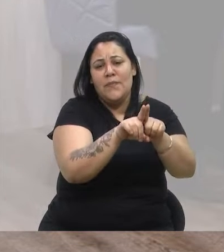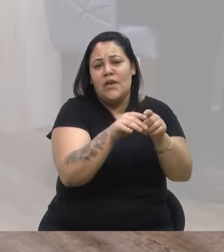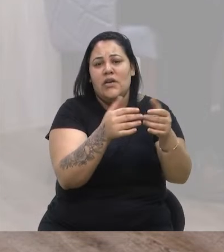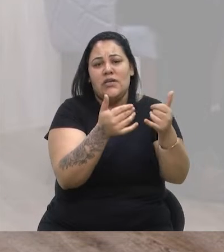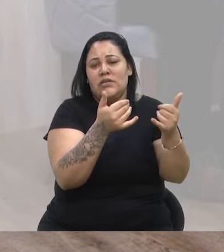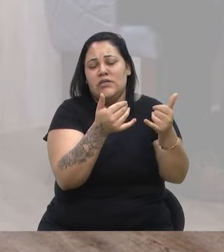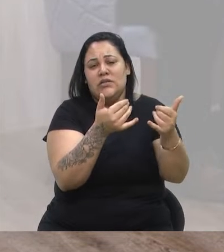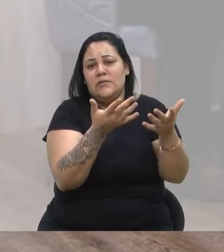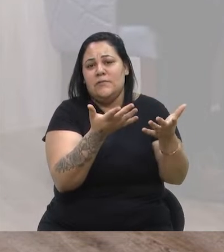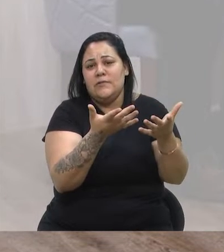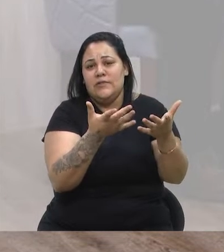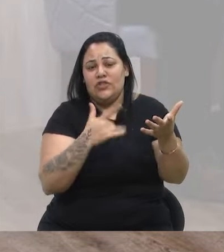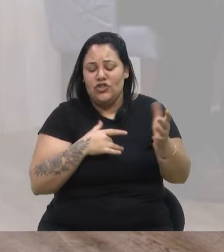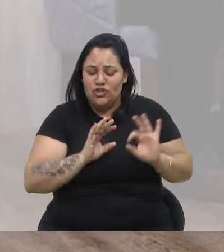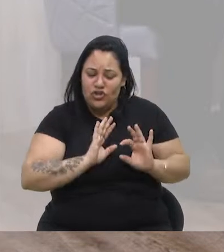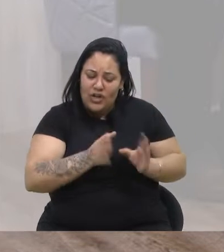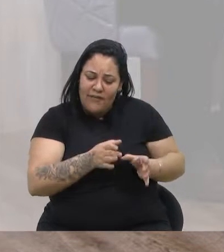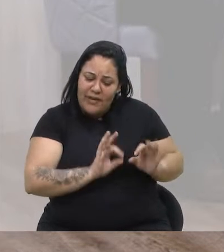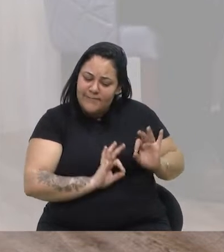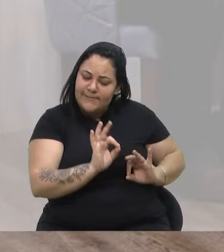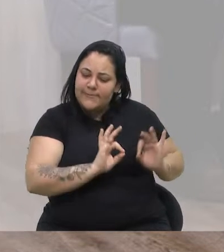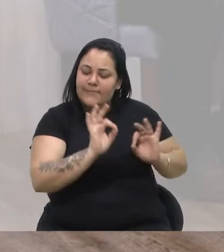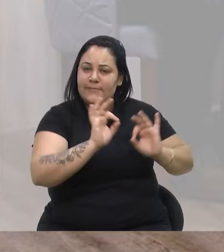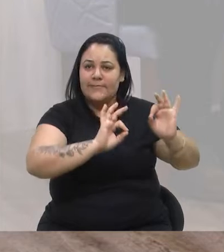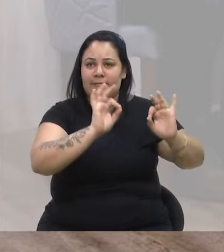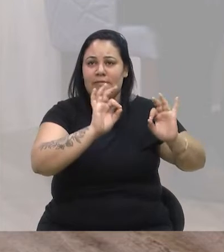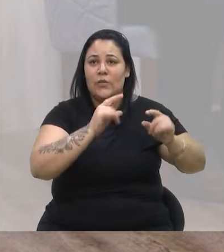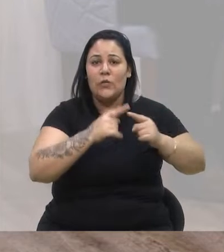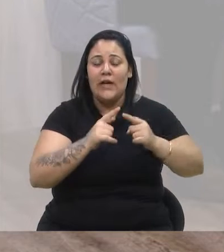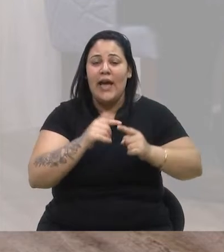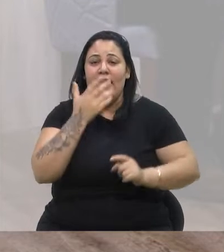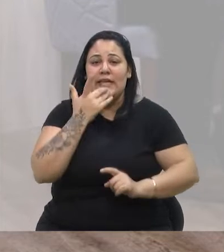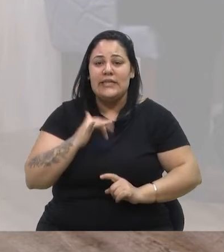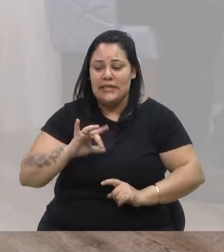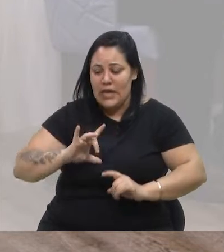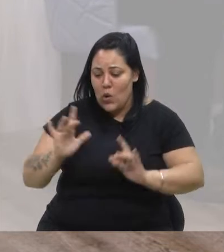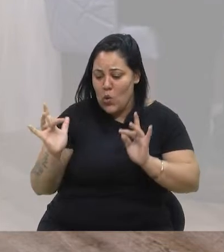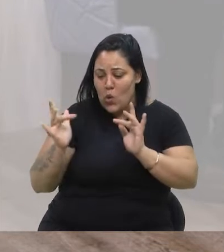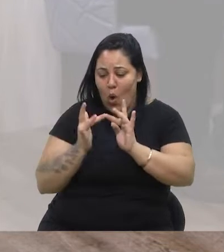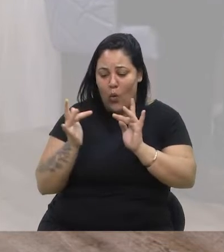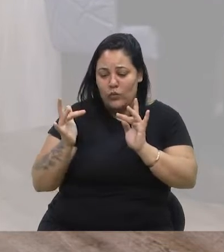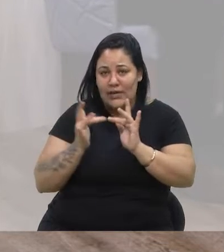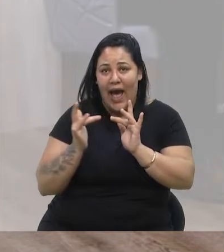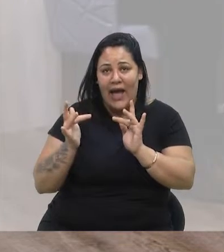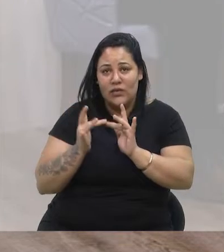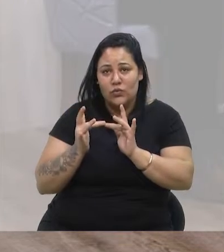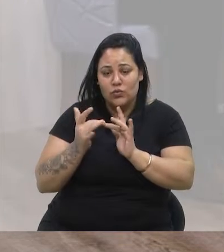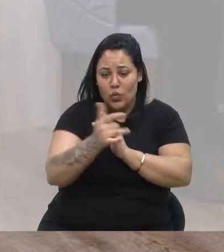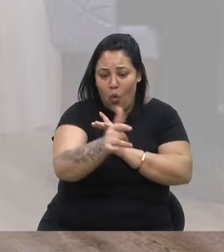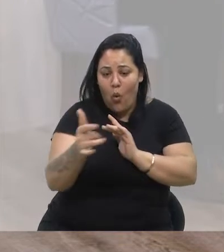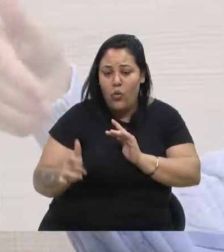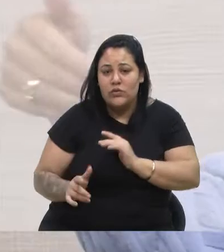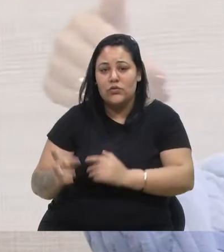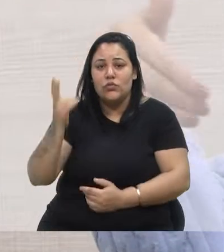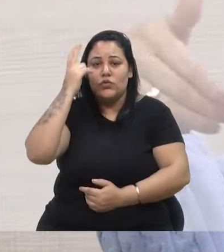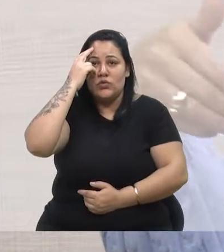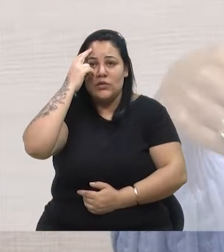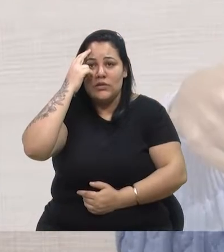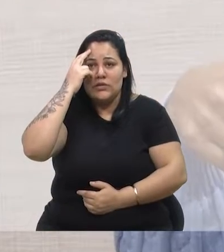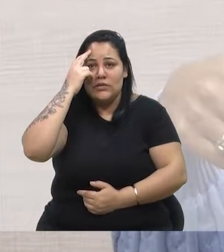maneira segura, e vai se preparando. Então, a criança tem contato com